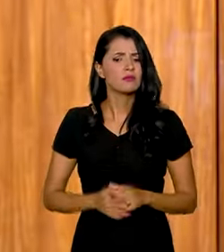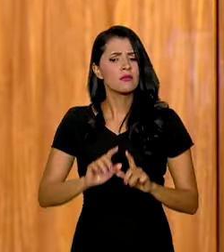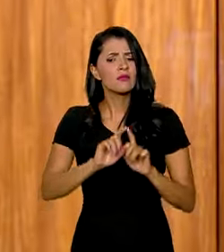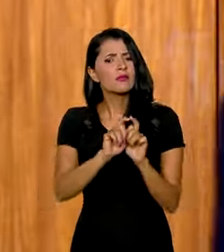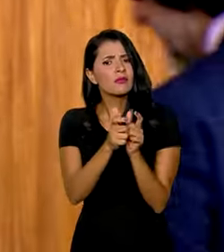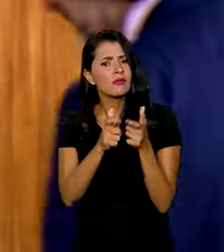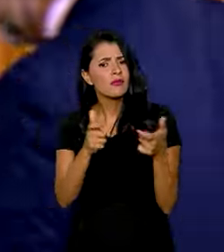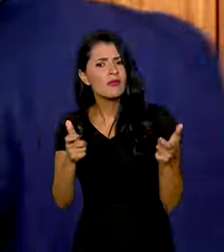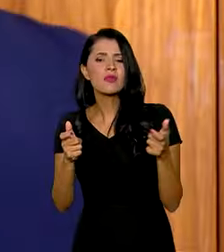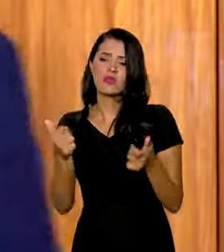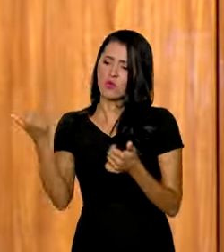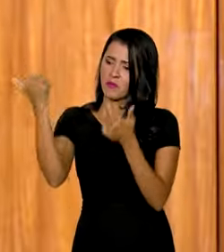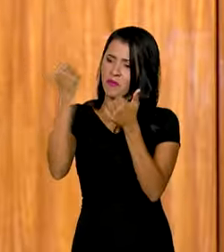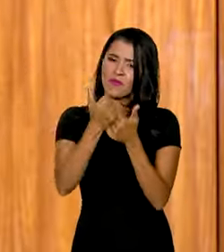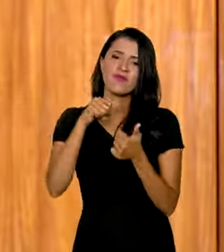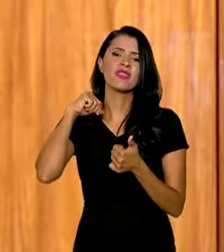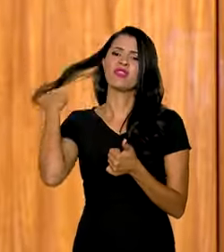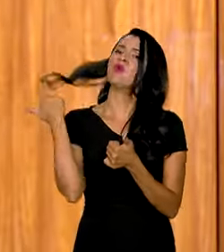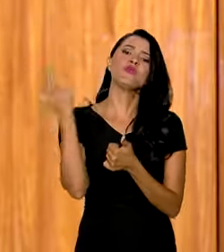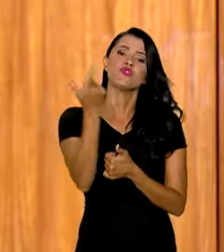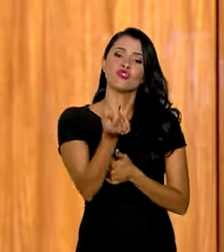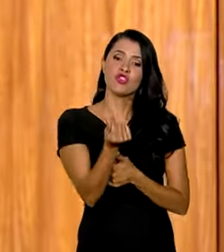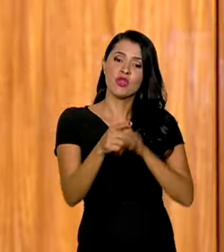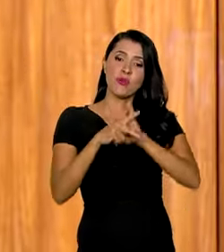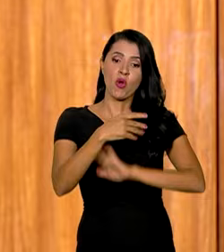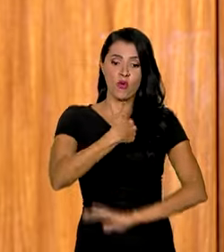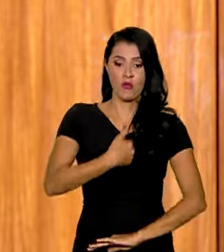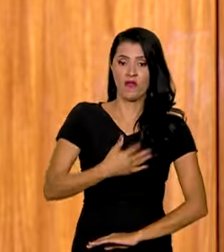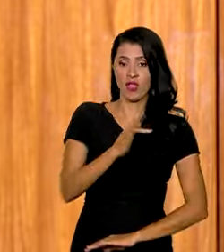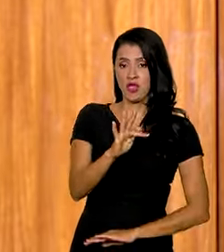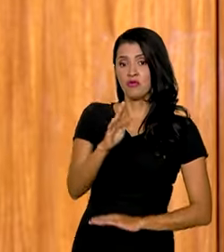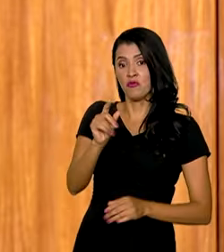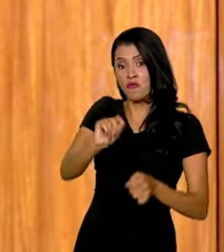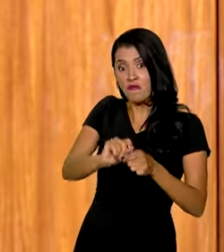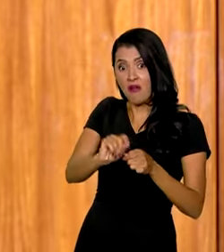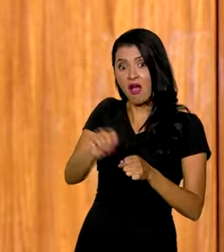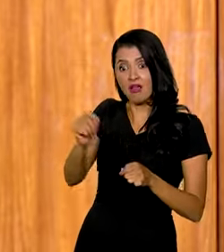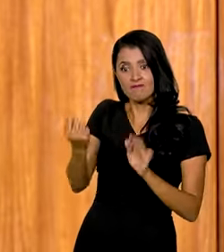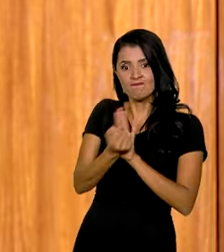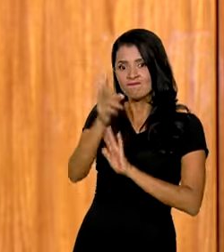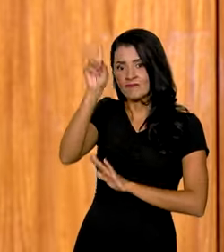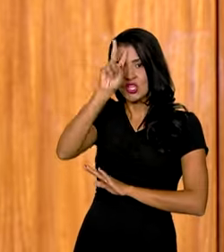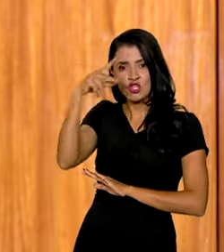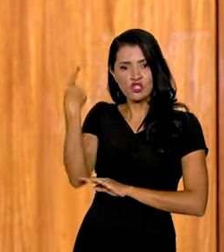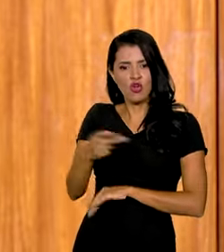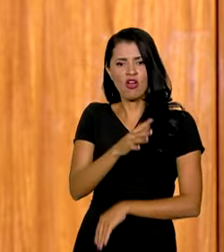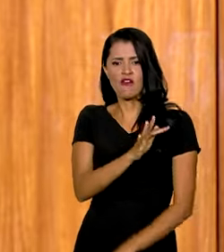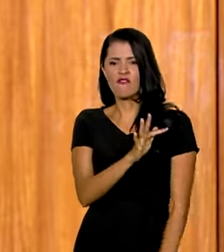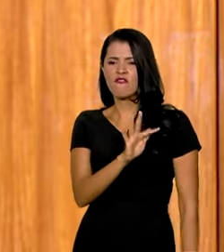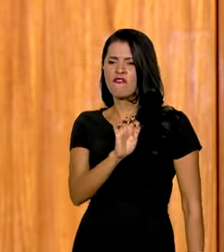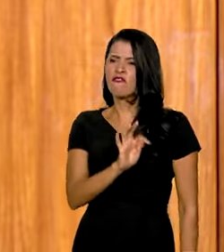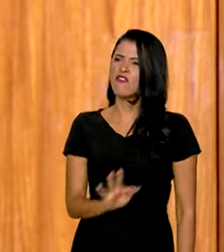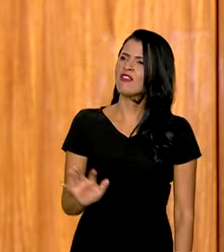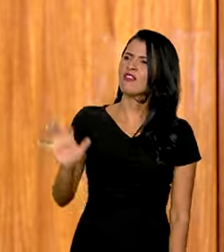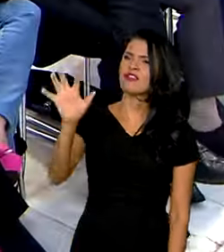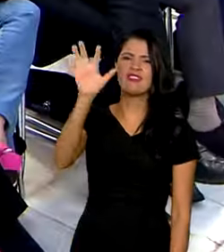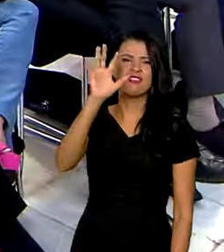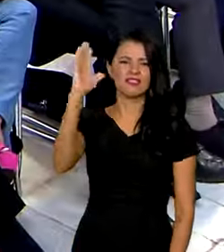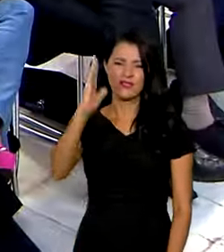maior compensação financeira que o governo federal faz na história da Federação Brasileira,